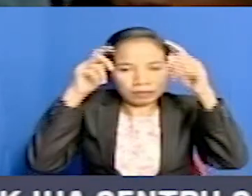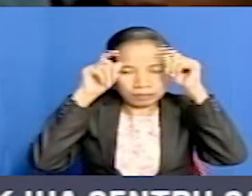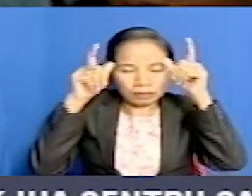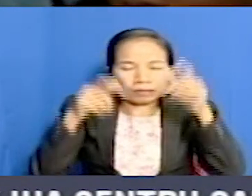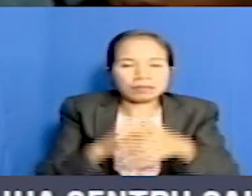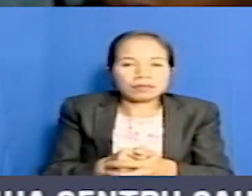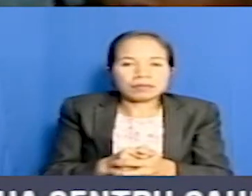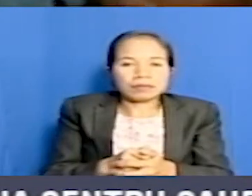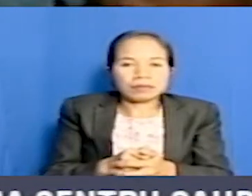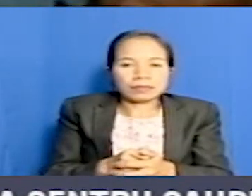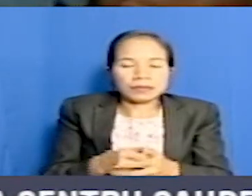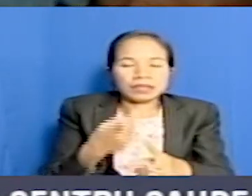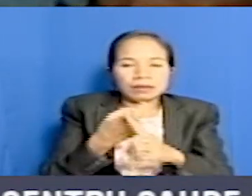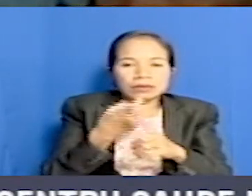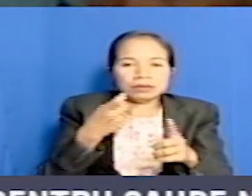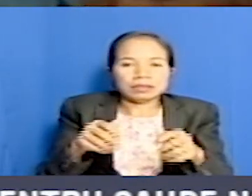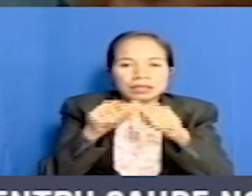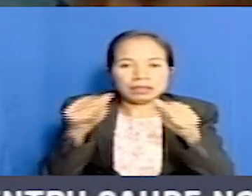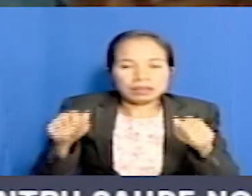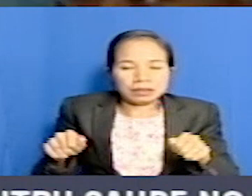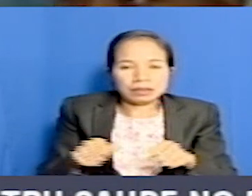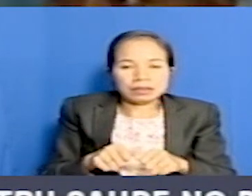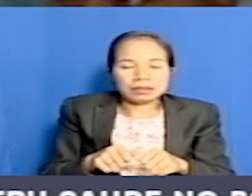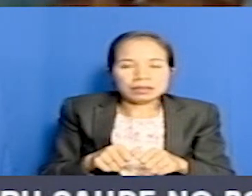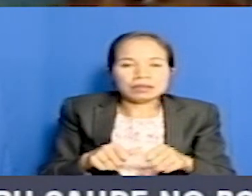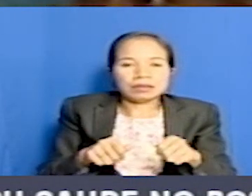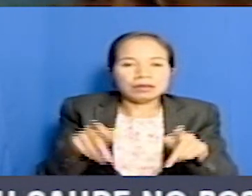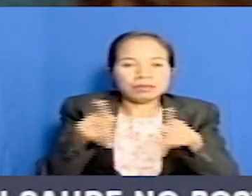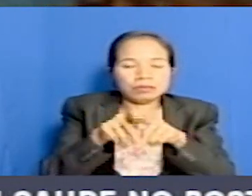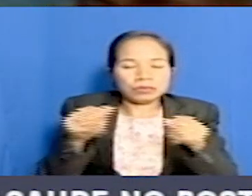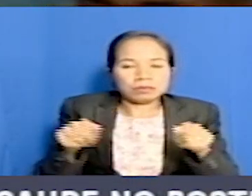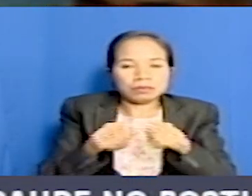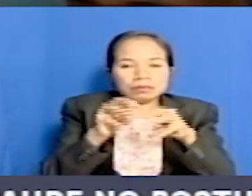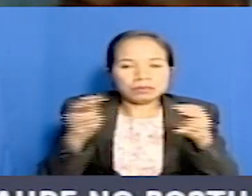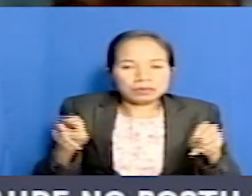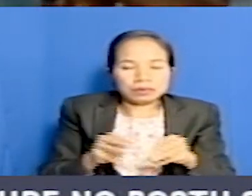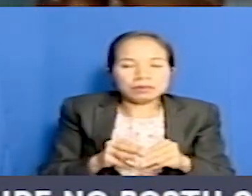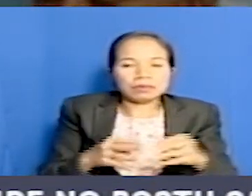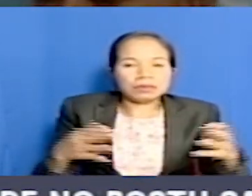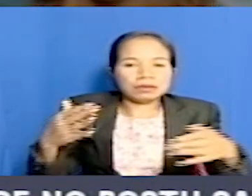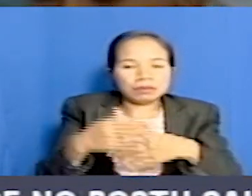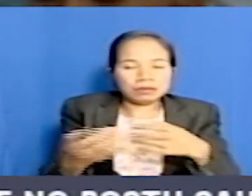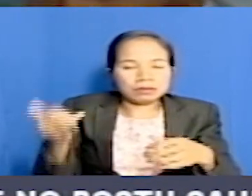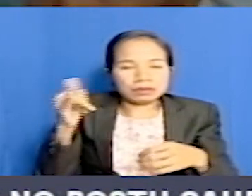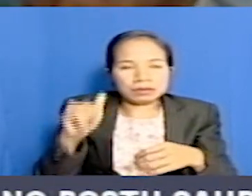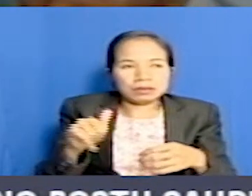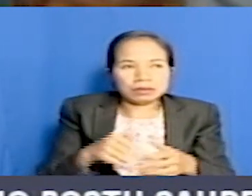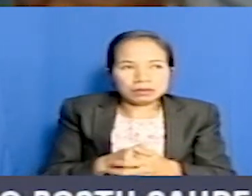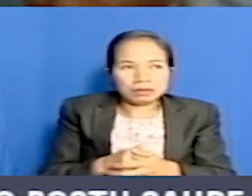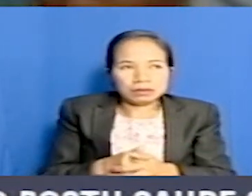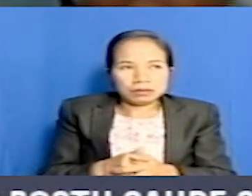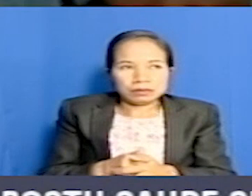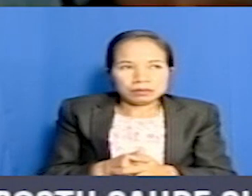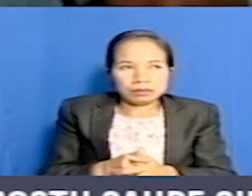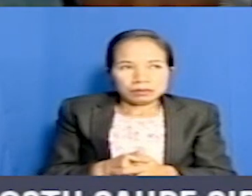base husi aldea pato posto pato municipio atu organiza sira bele orden